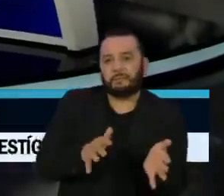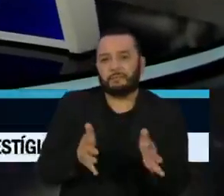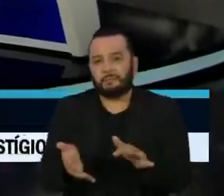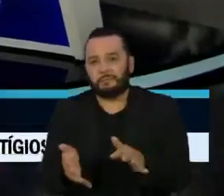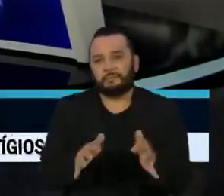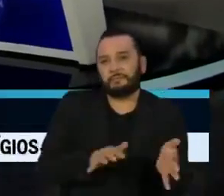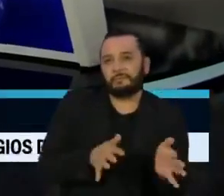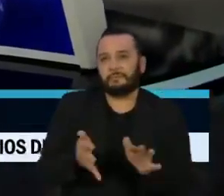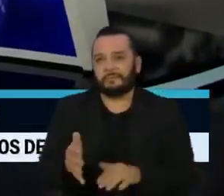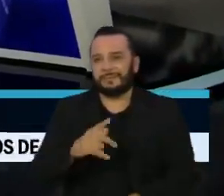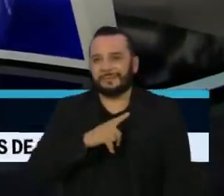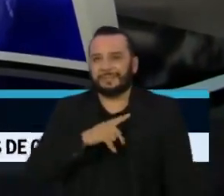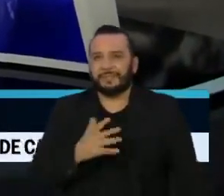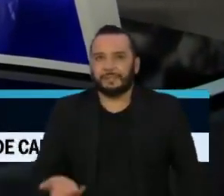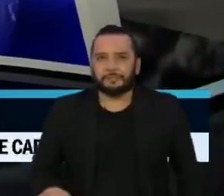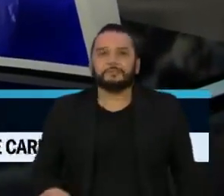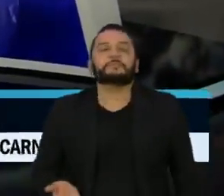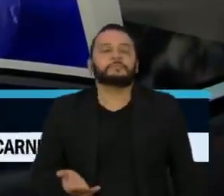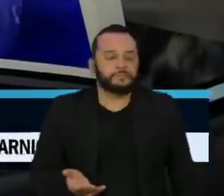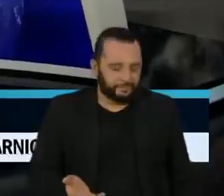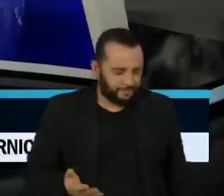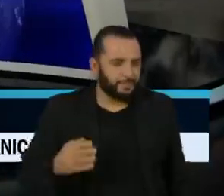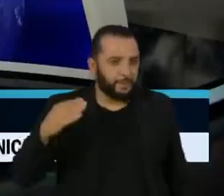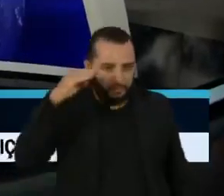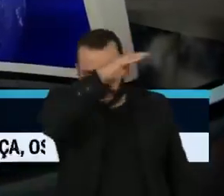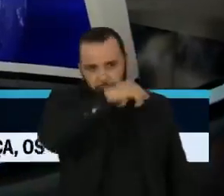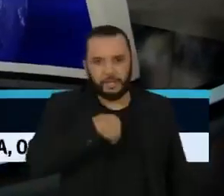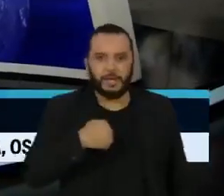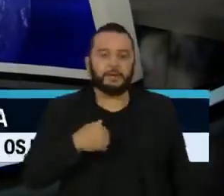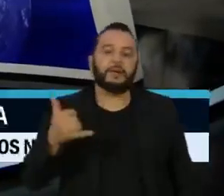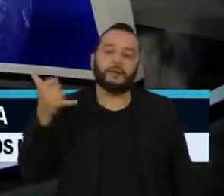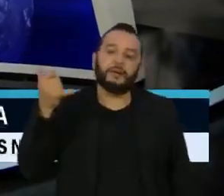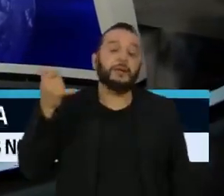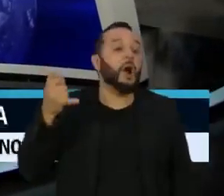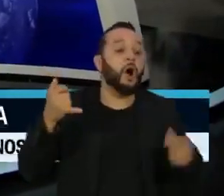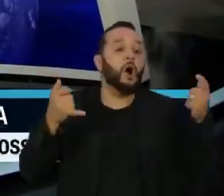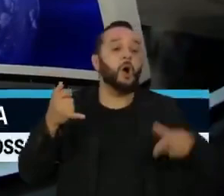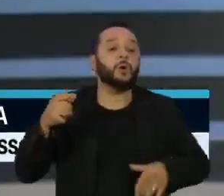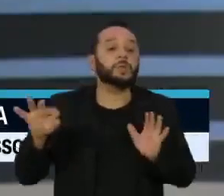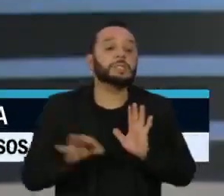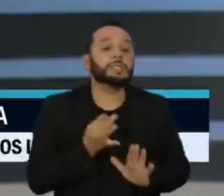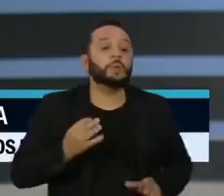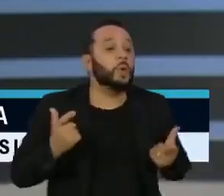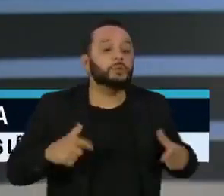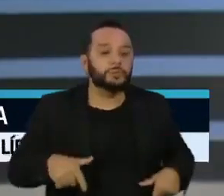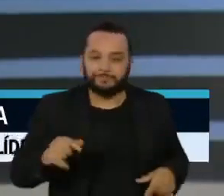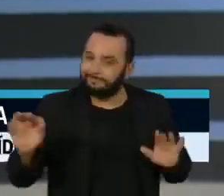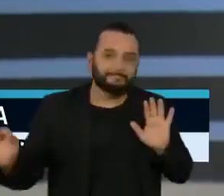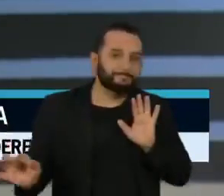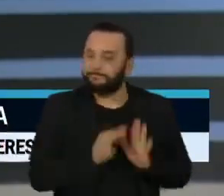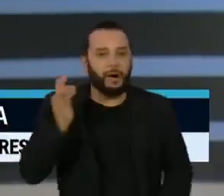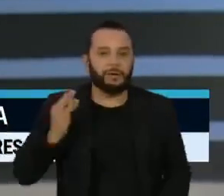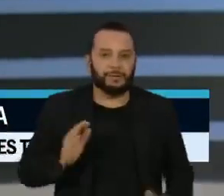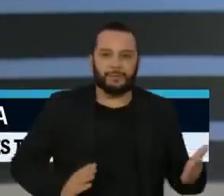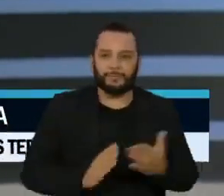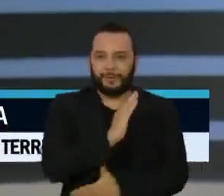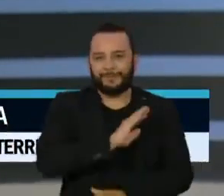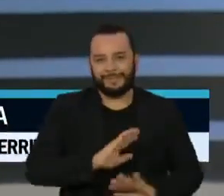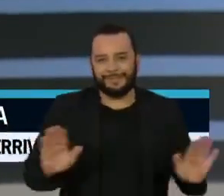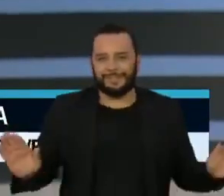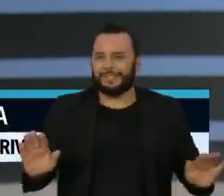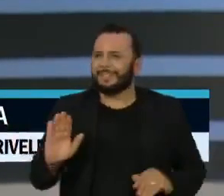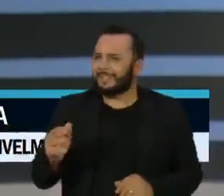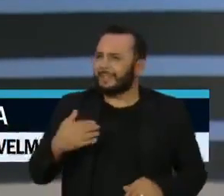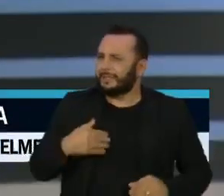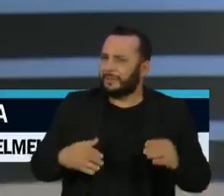e a mente a caneta na mão é um ótimo cabo eleitoral né Sem dúvida nenhuma o presidente tem índices muito baixos